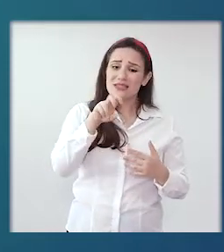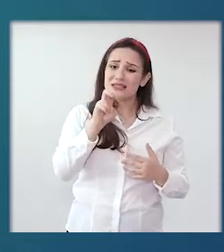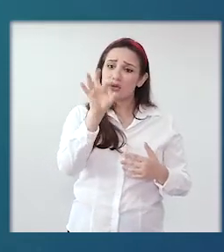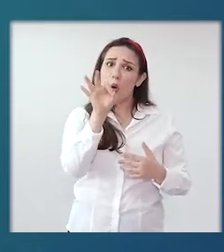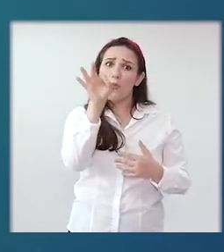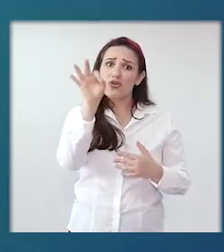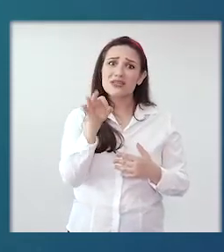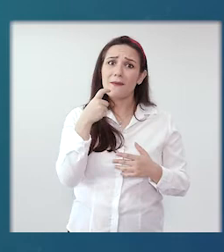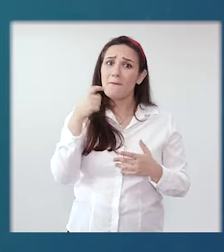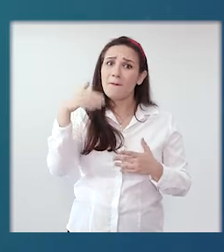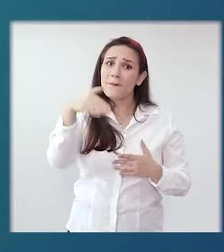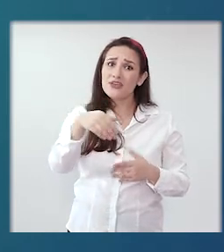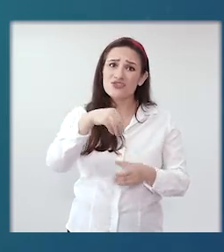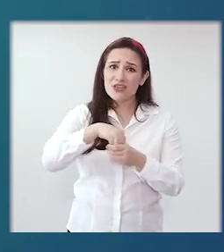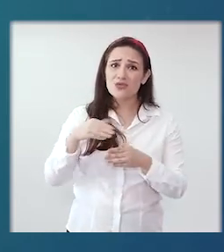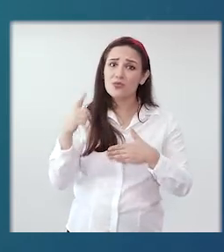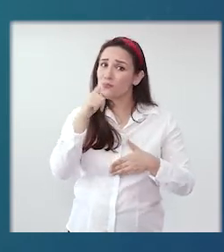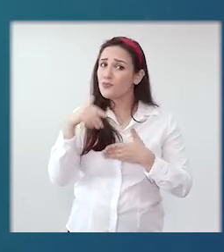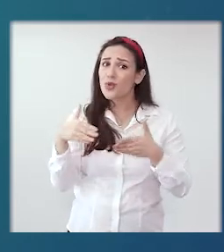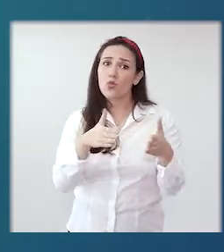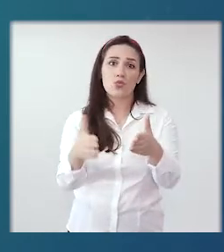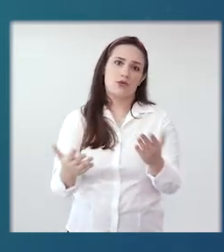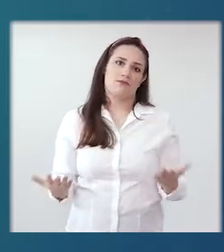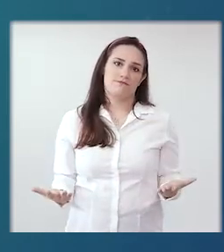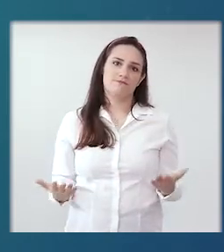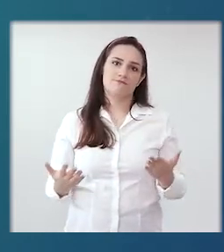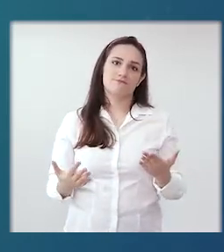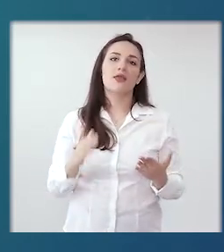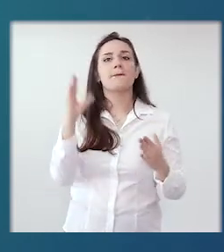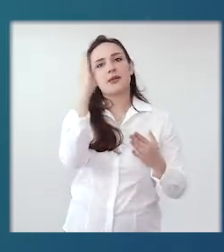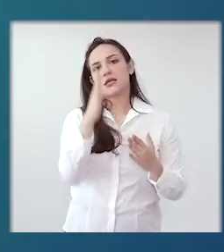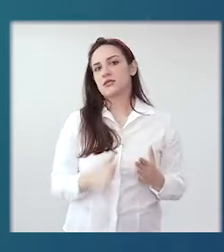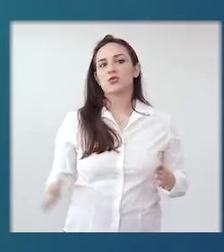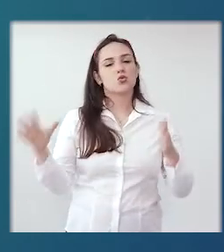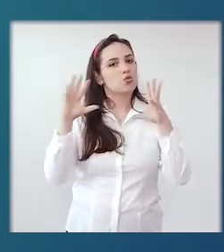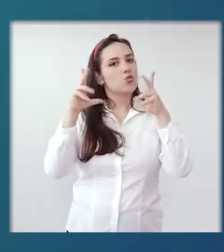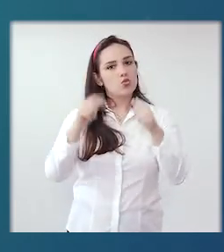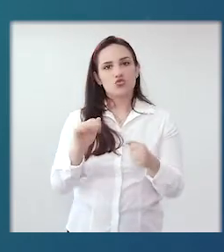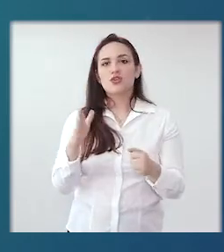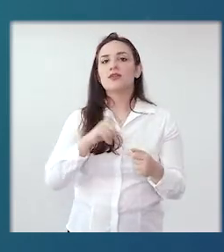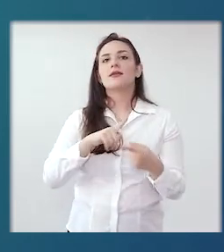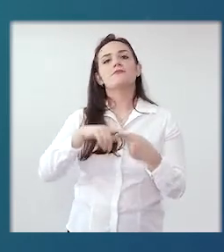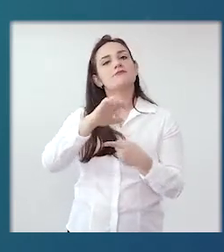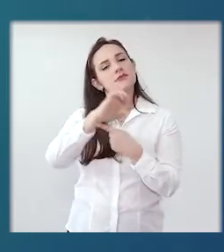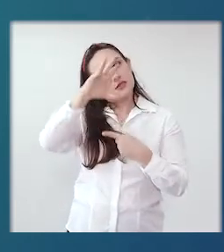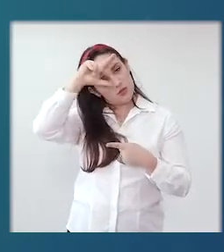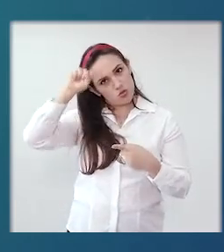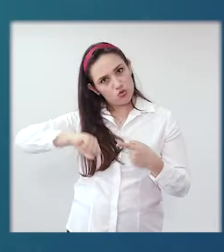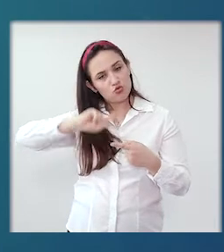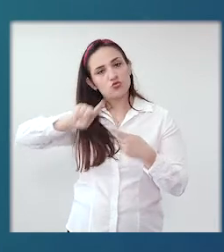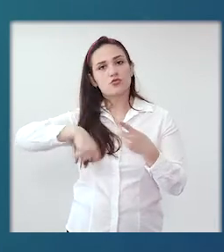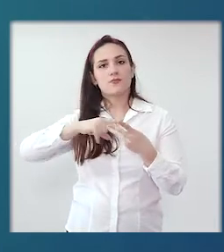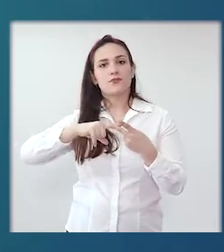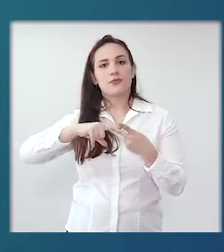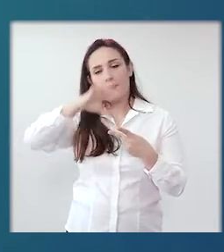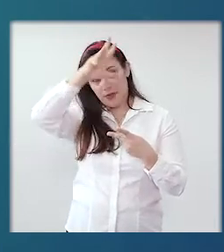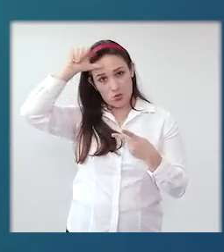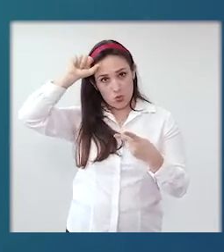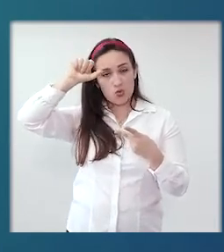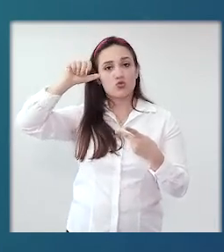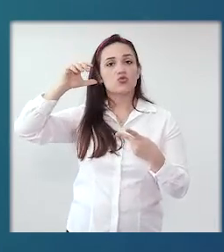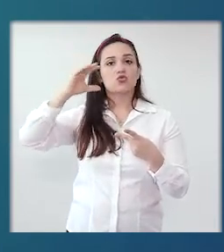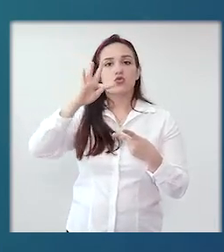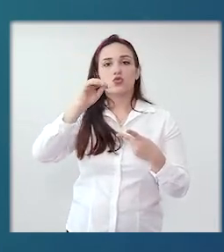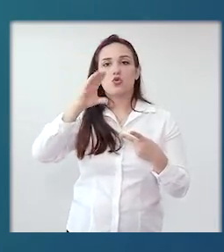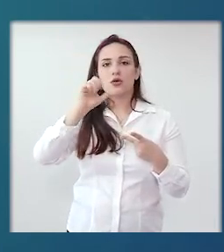período. A medida segue modelo que já é adotado no Brasil, nos estados do Mato Grosso, Goiás, Tocantins e Minas